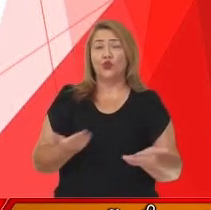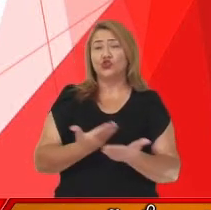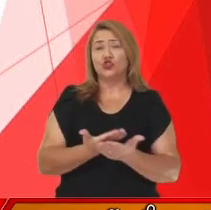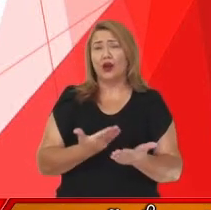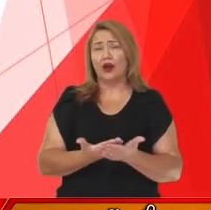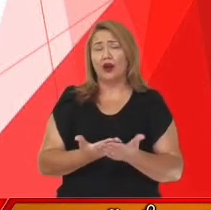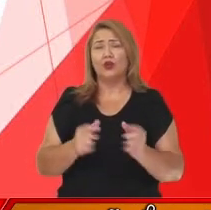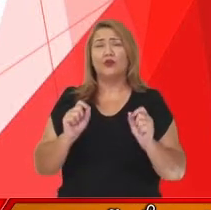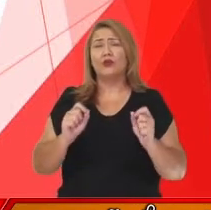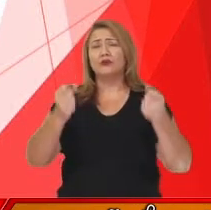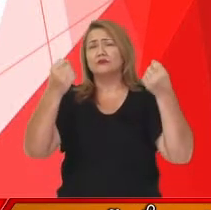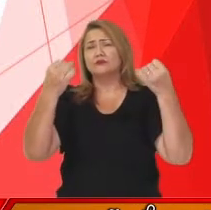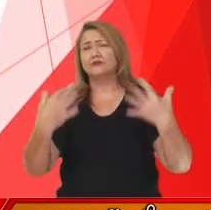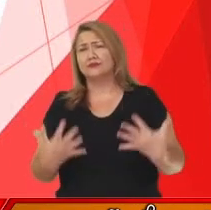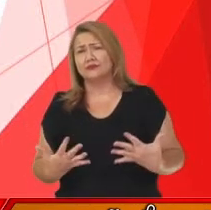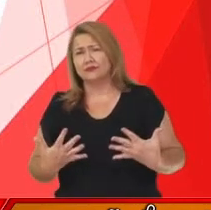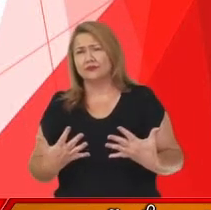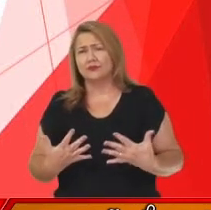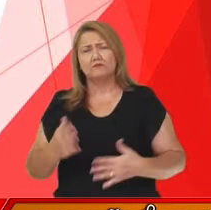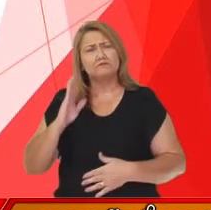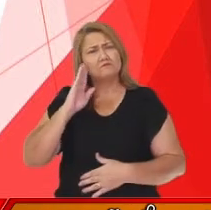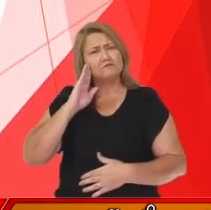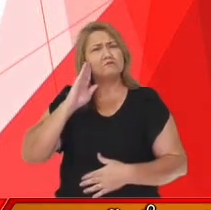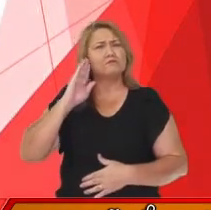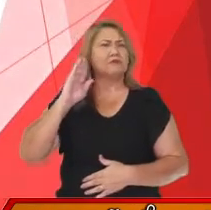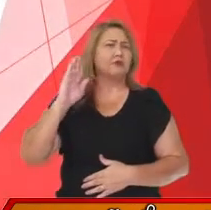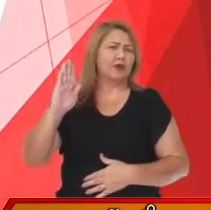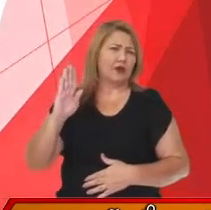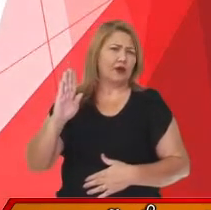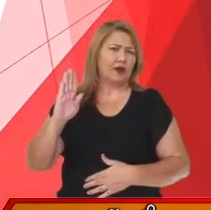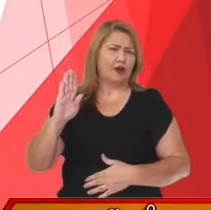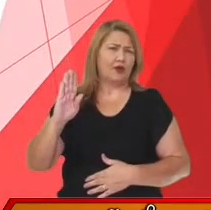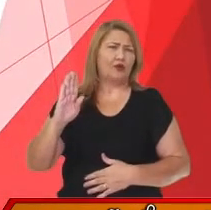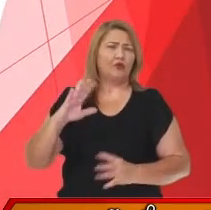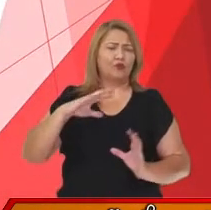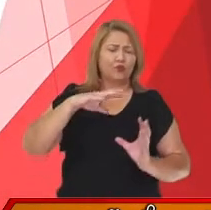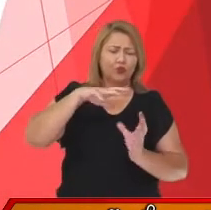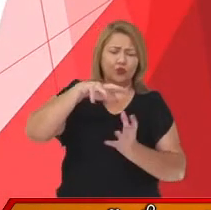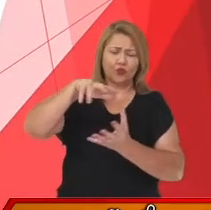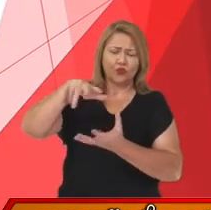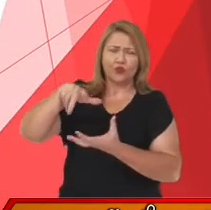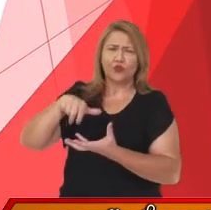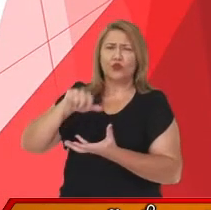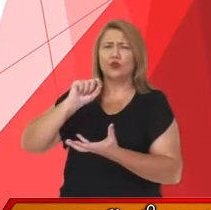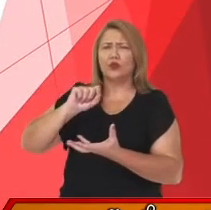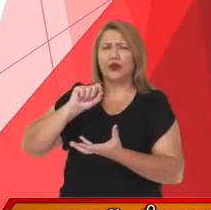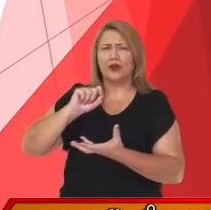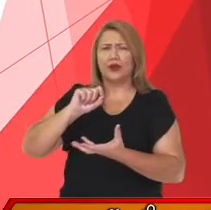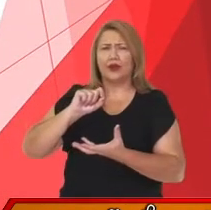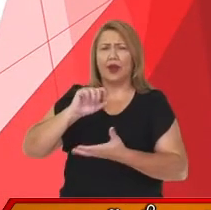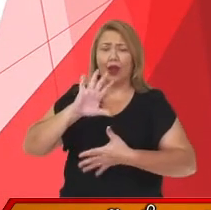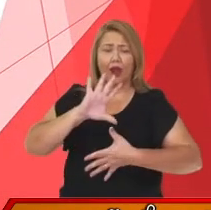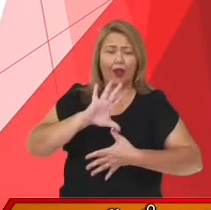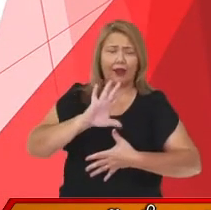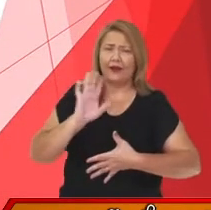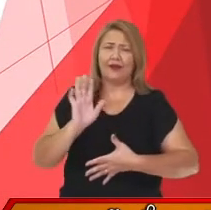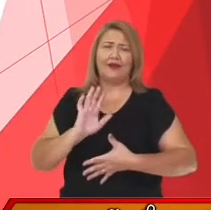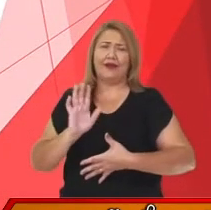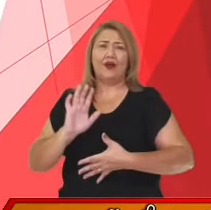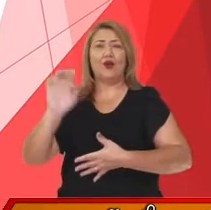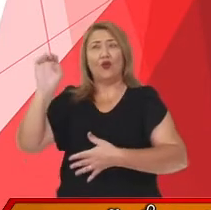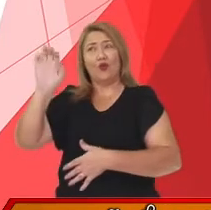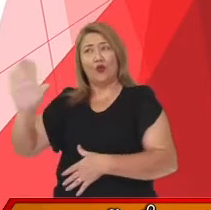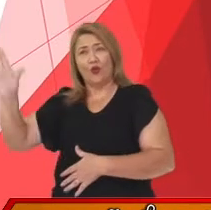de hoje nós vamos discorrer sobre os principais biomas que ocorrem no continente americano no continente europeu